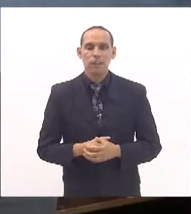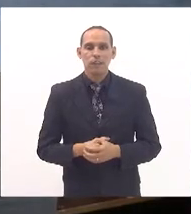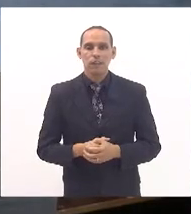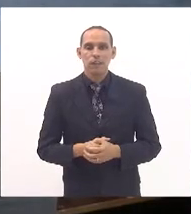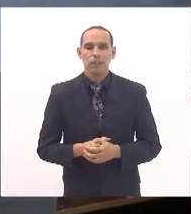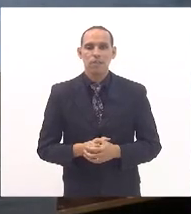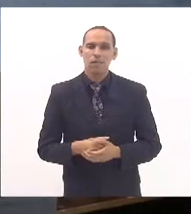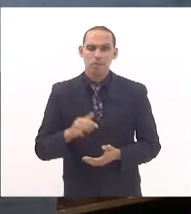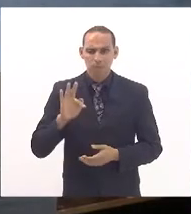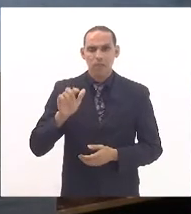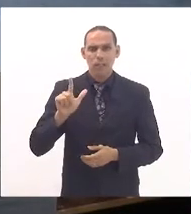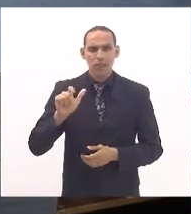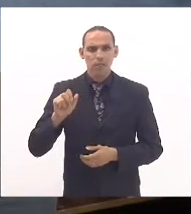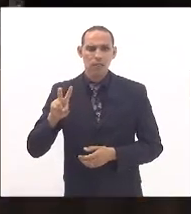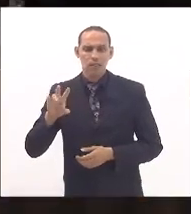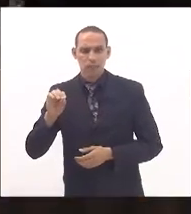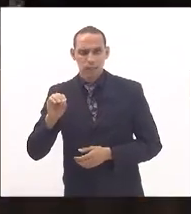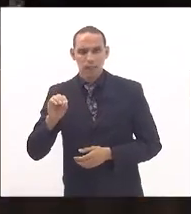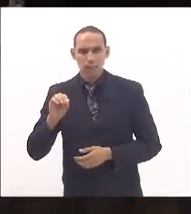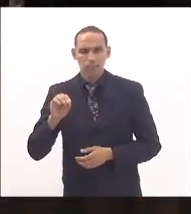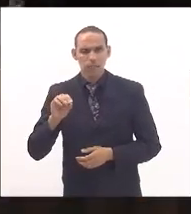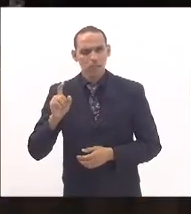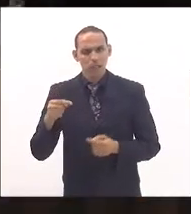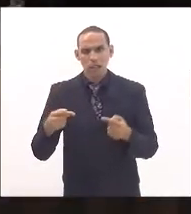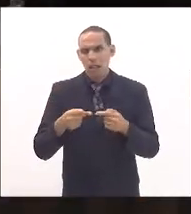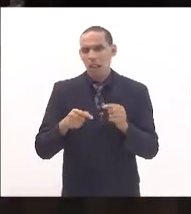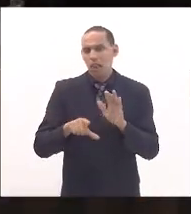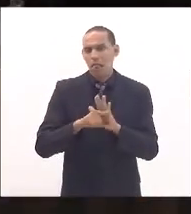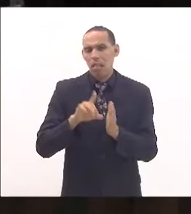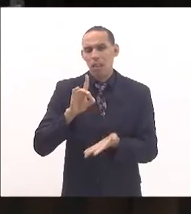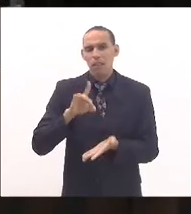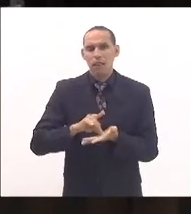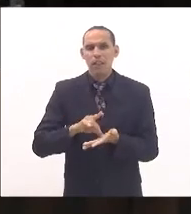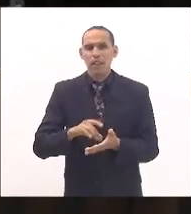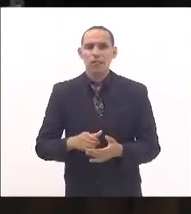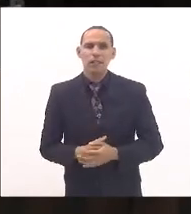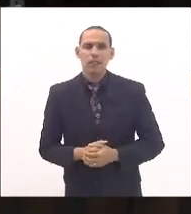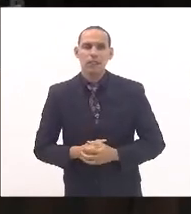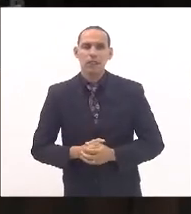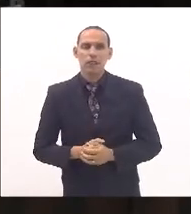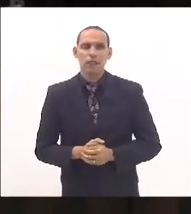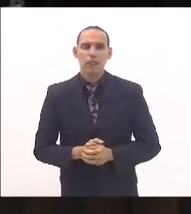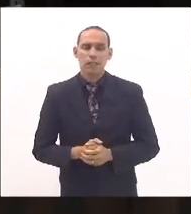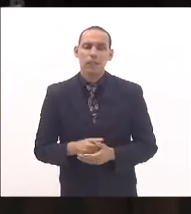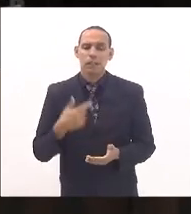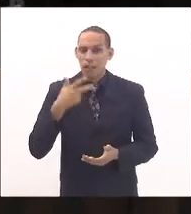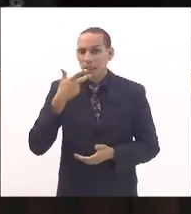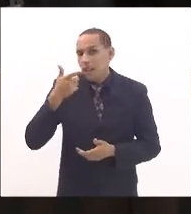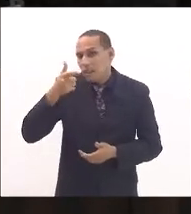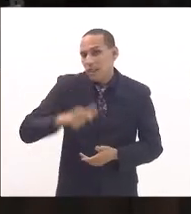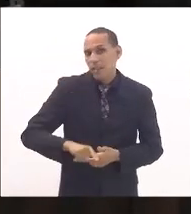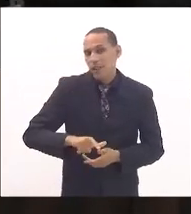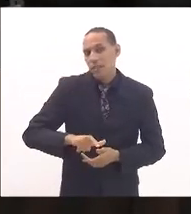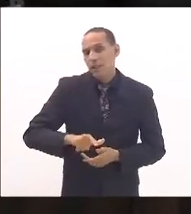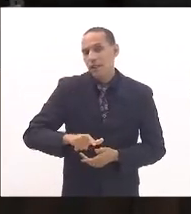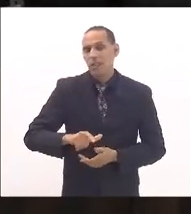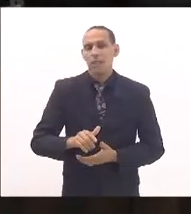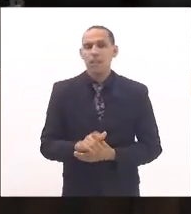É, o Flávio, acho que está remetendo à questão da lei original, já é assim. Deixa eu dizer mais uma vez, a gente